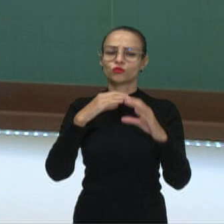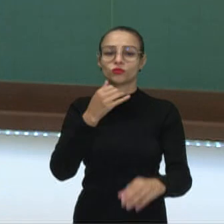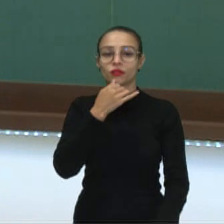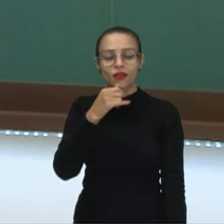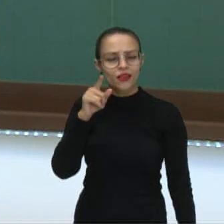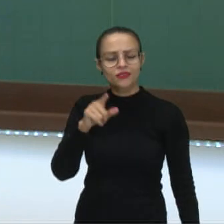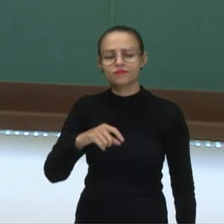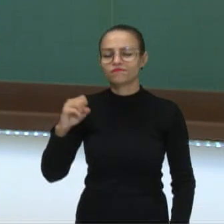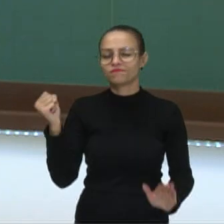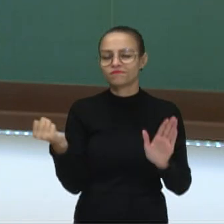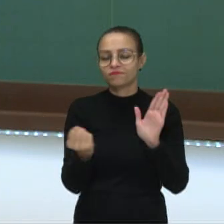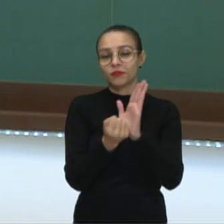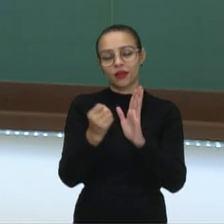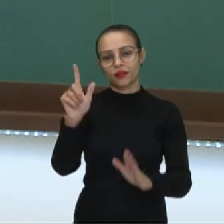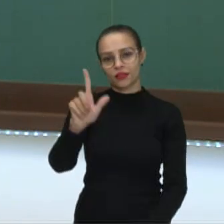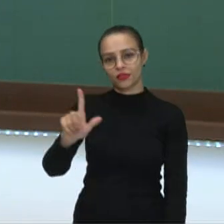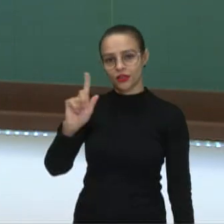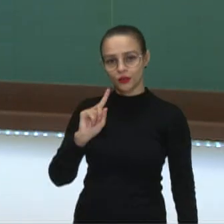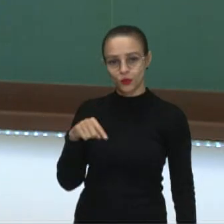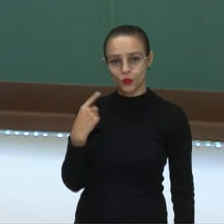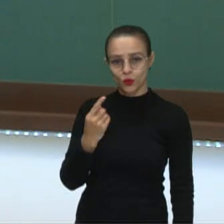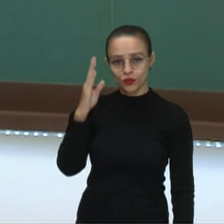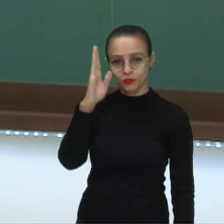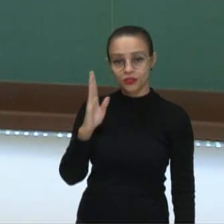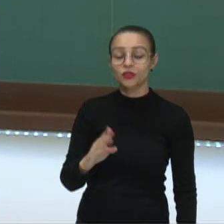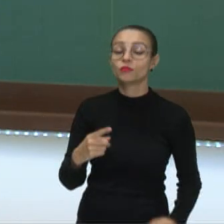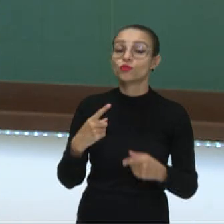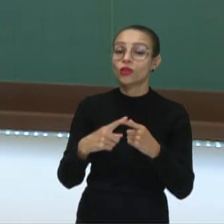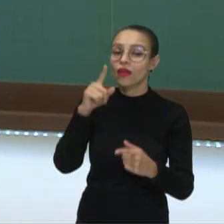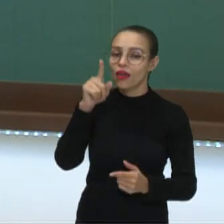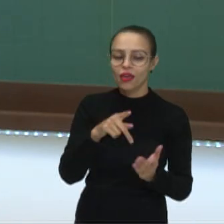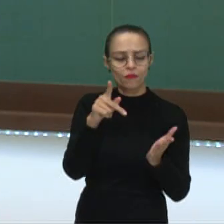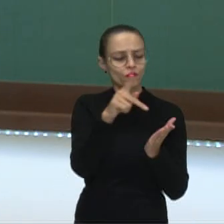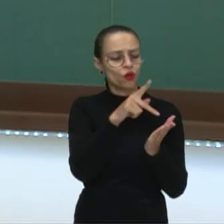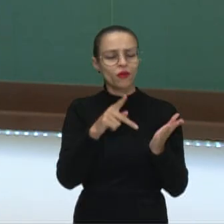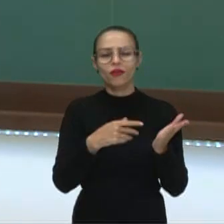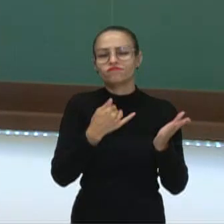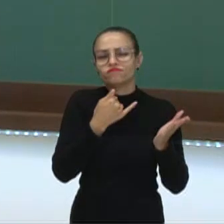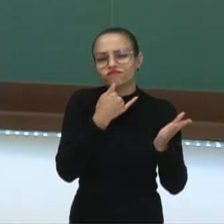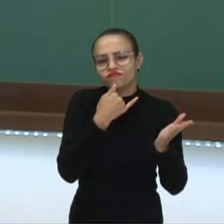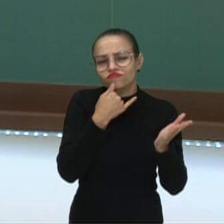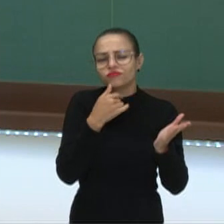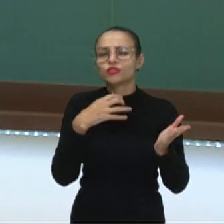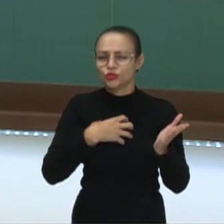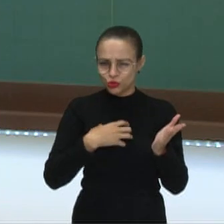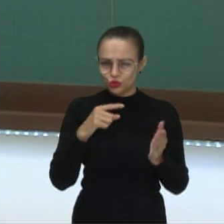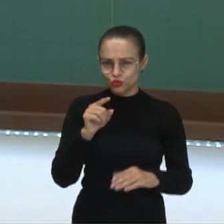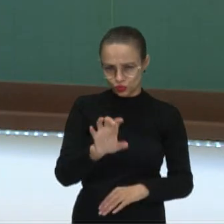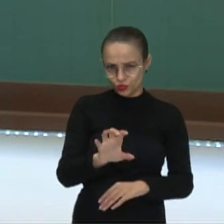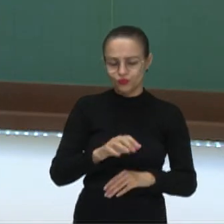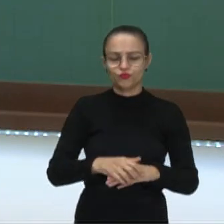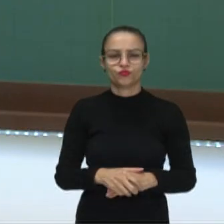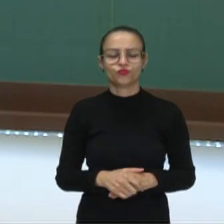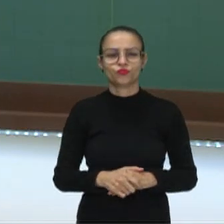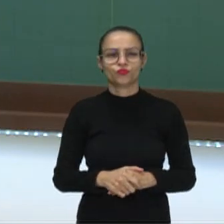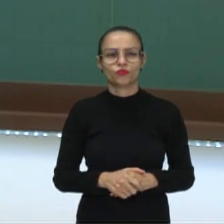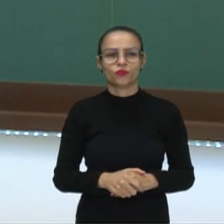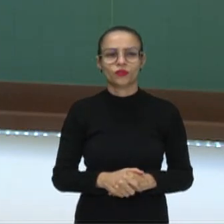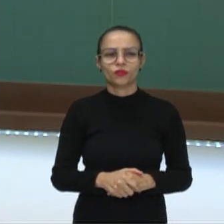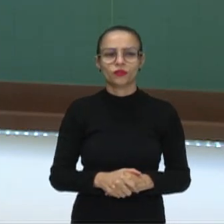nossa literatura, porque ele é uma elegia, é um poema que fala desse sentimento.